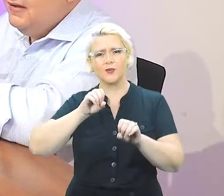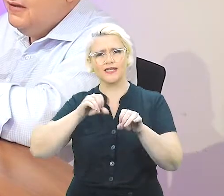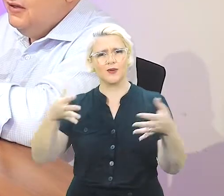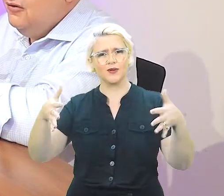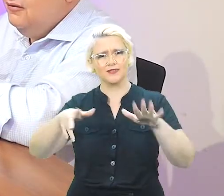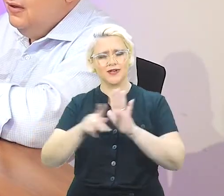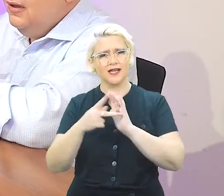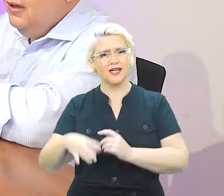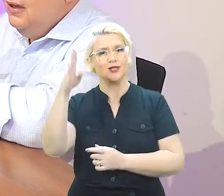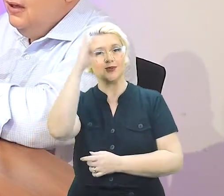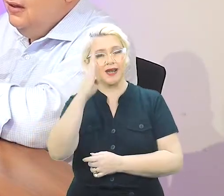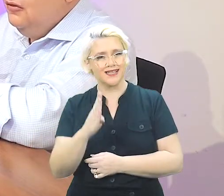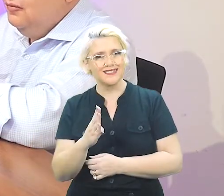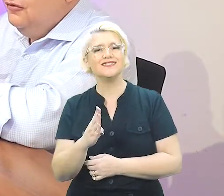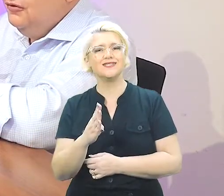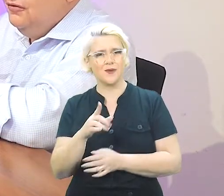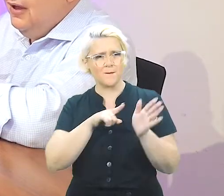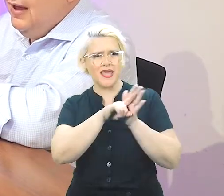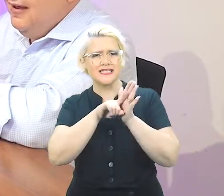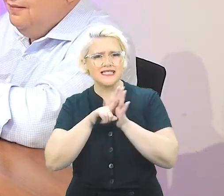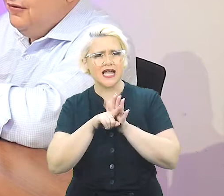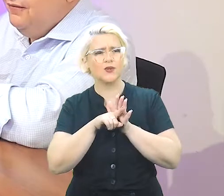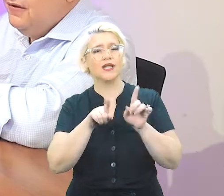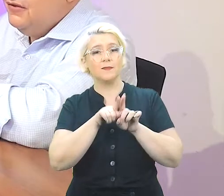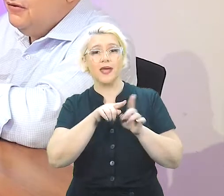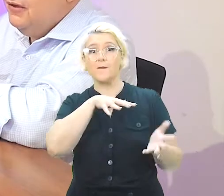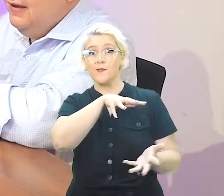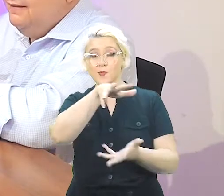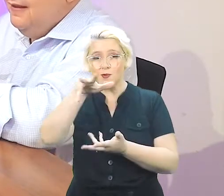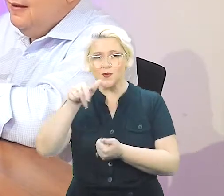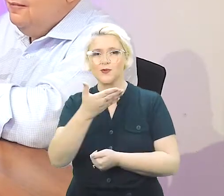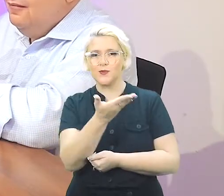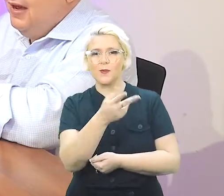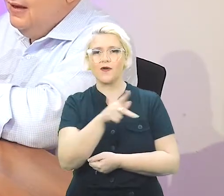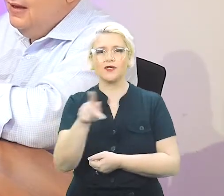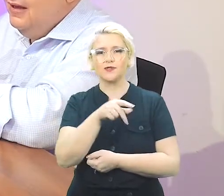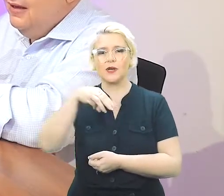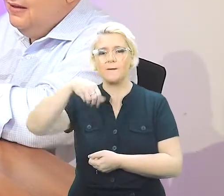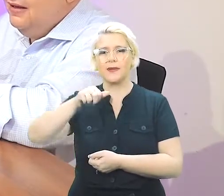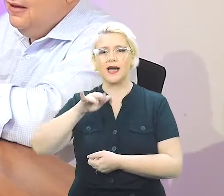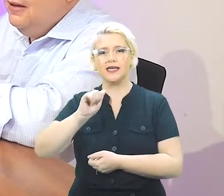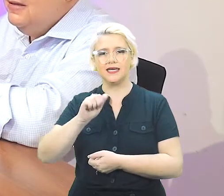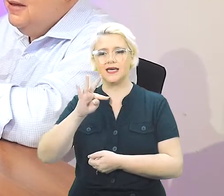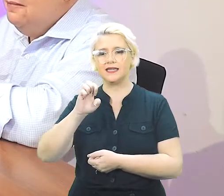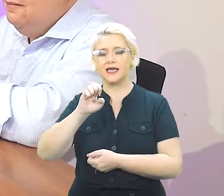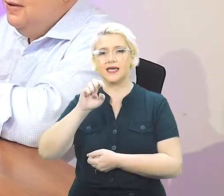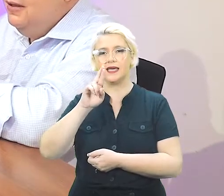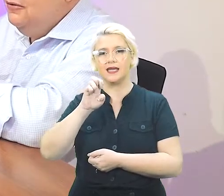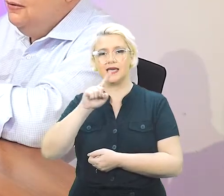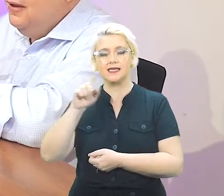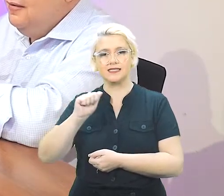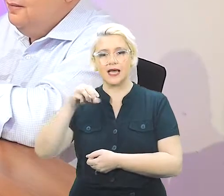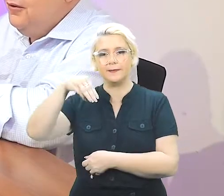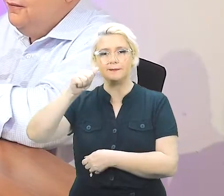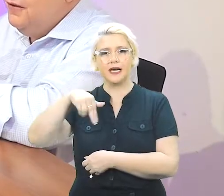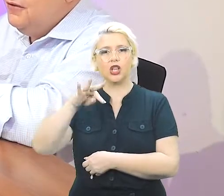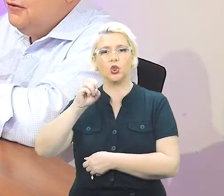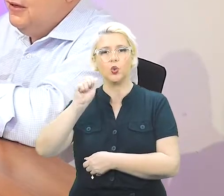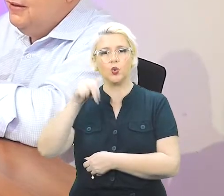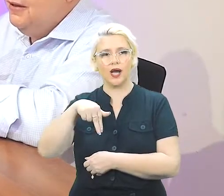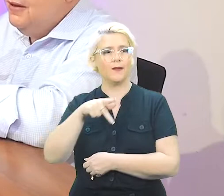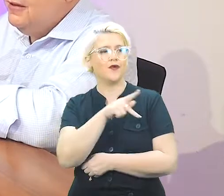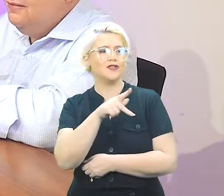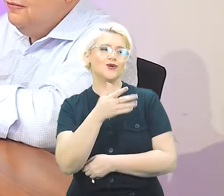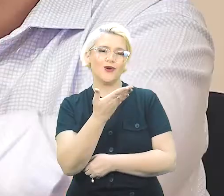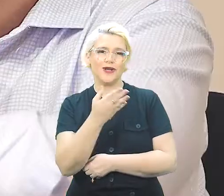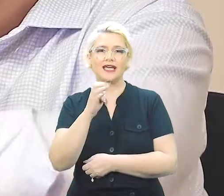no Brasil e no mundo, a professora Maria Tereza Mantuan.